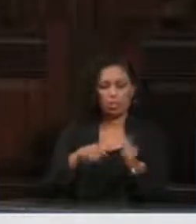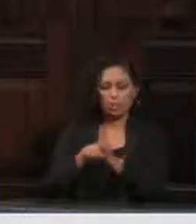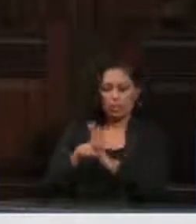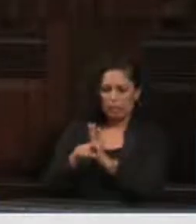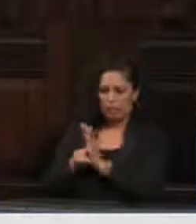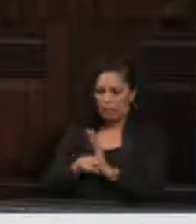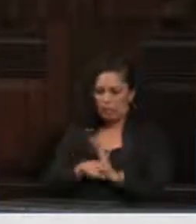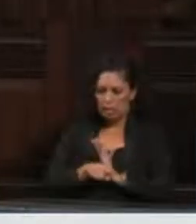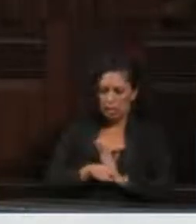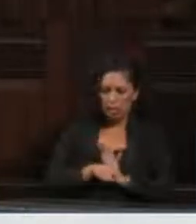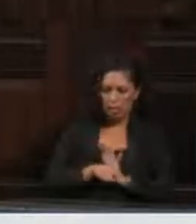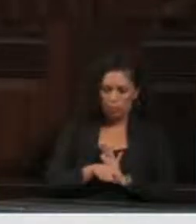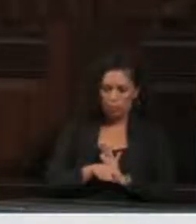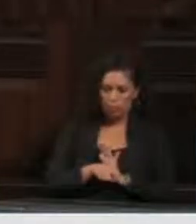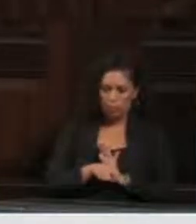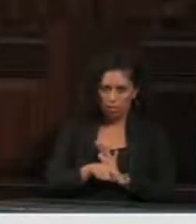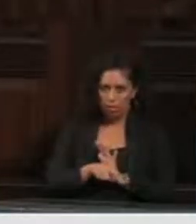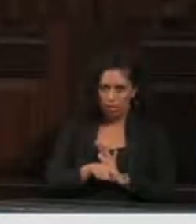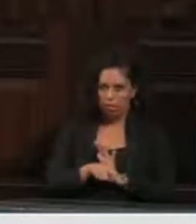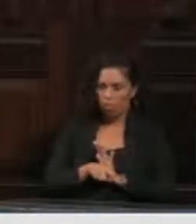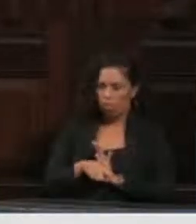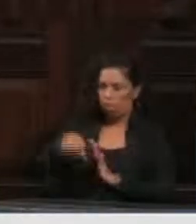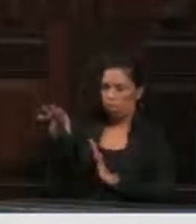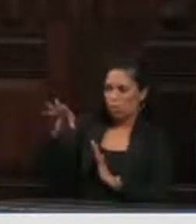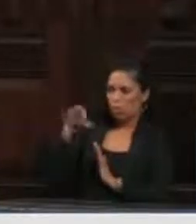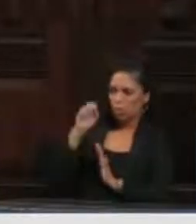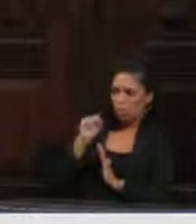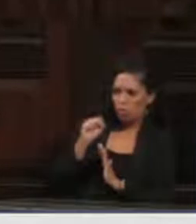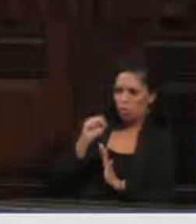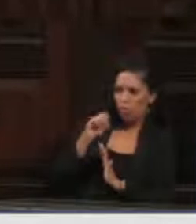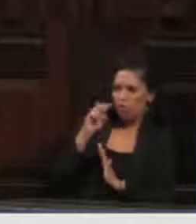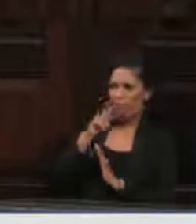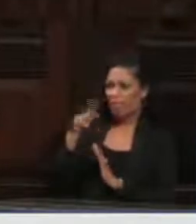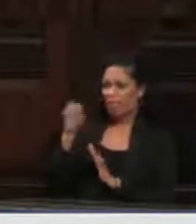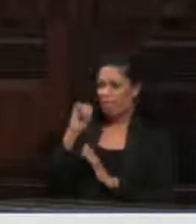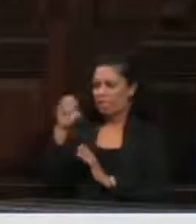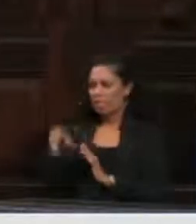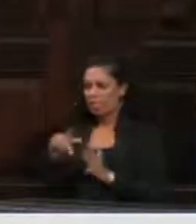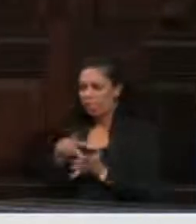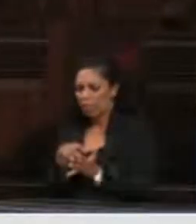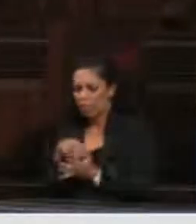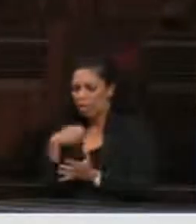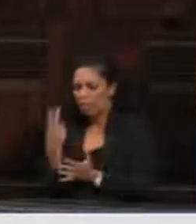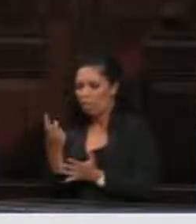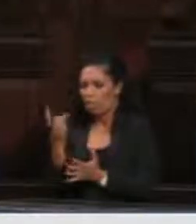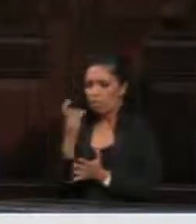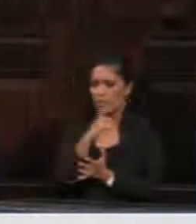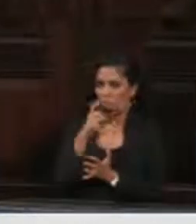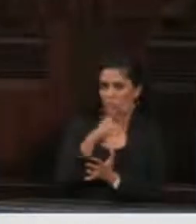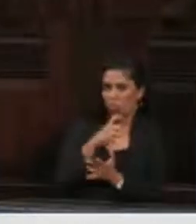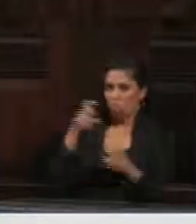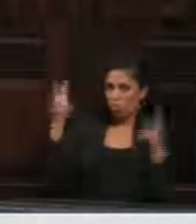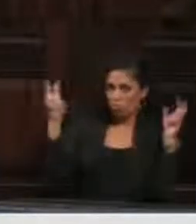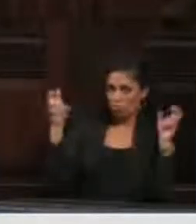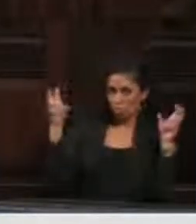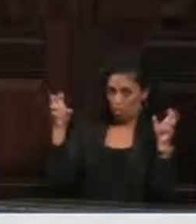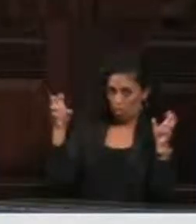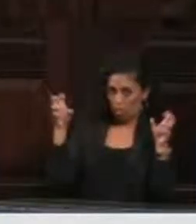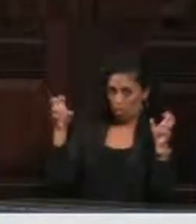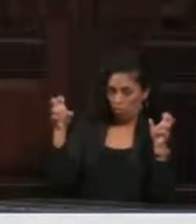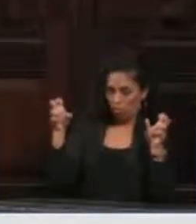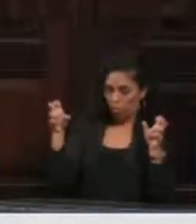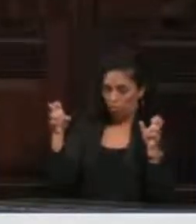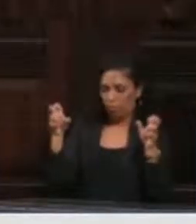fatos, levantamento de informações verídicas sobre um determinado tema que devem ser